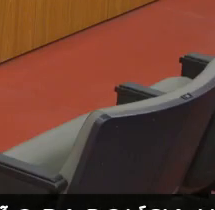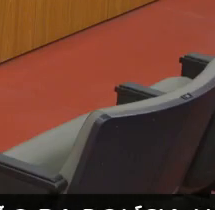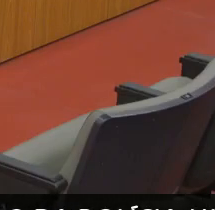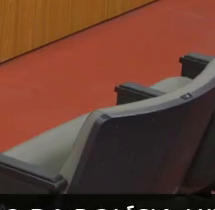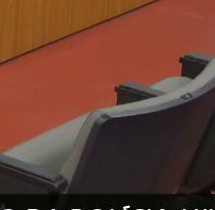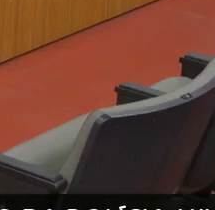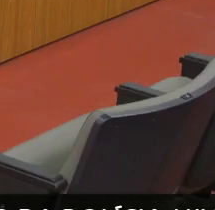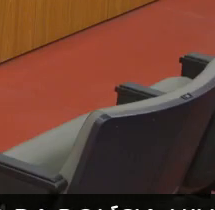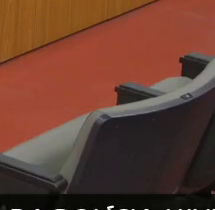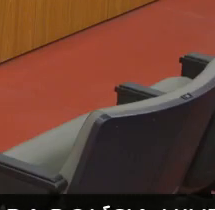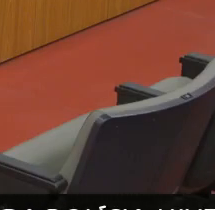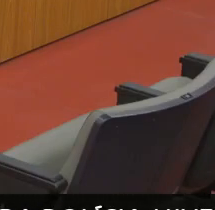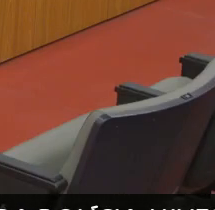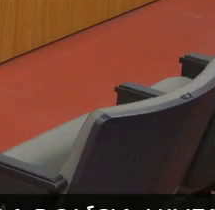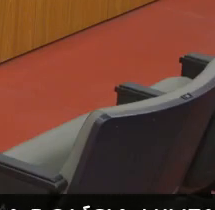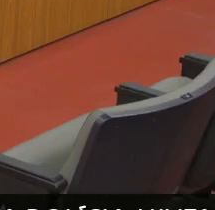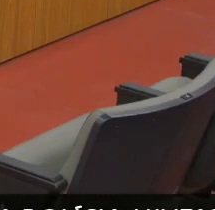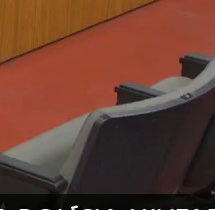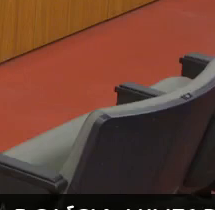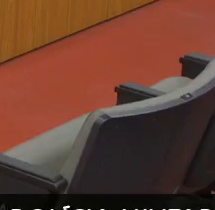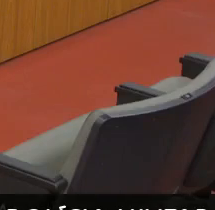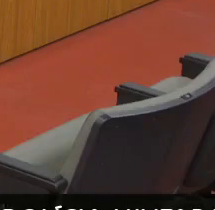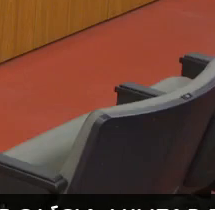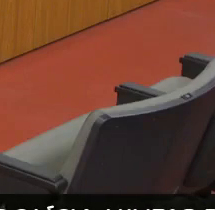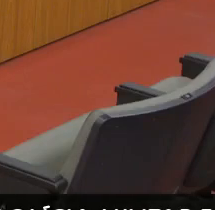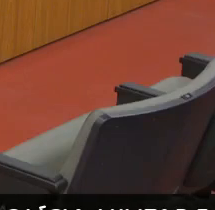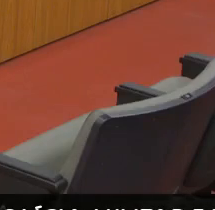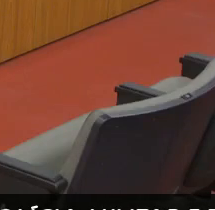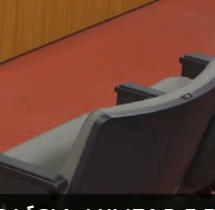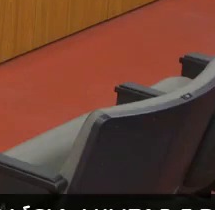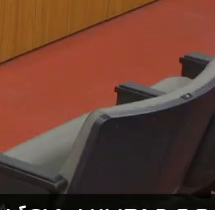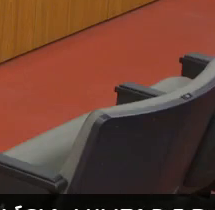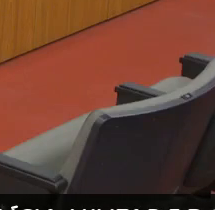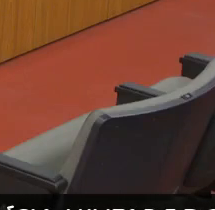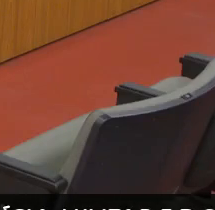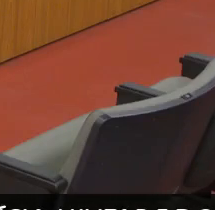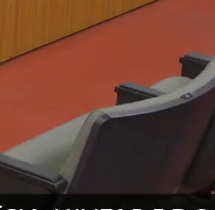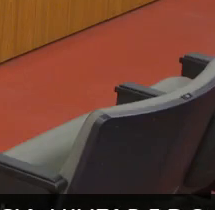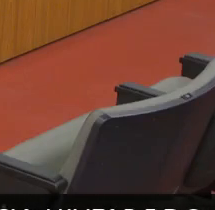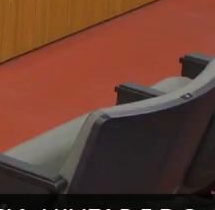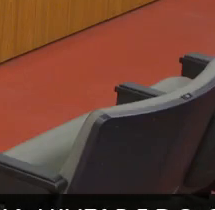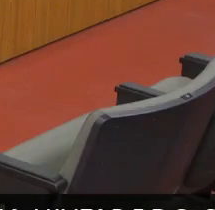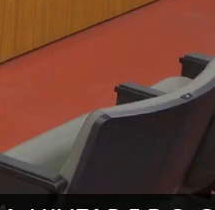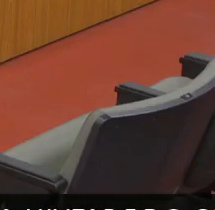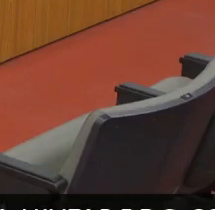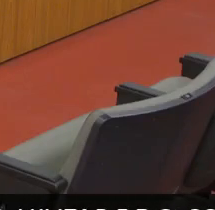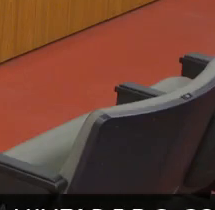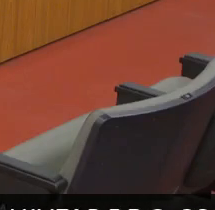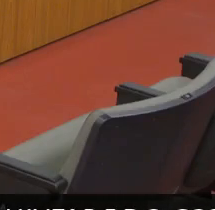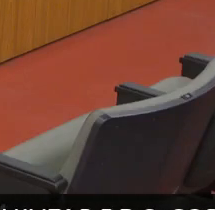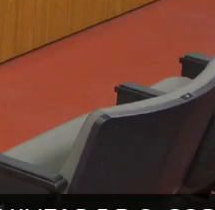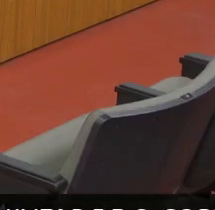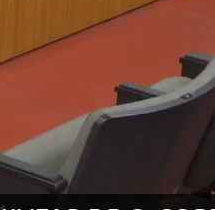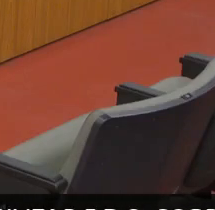o sol cima só o rei organizac